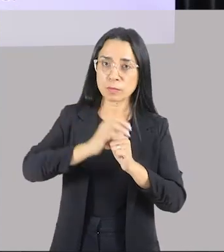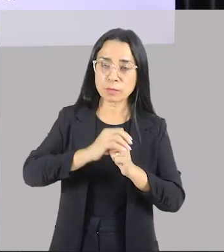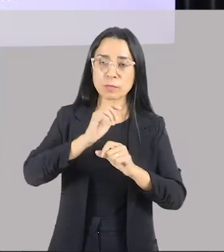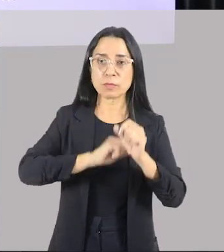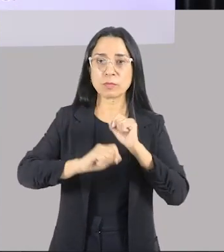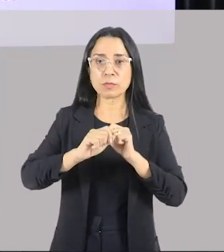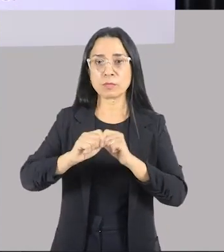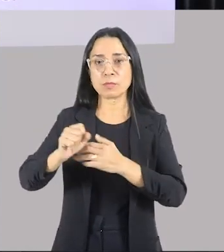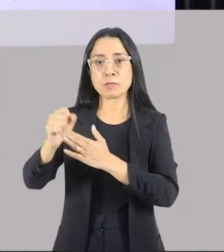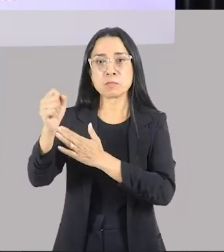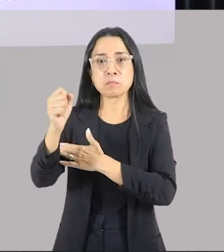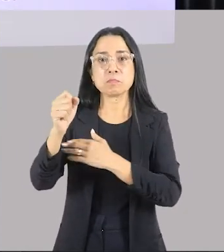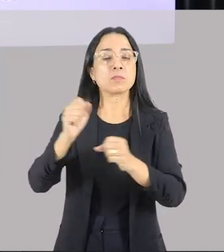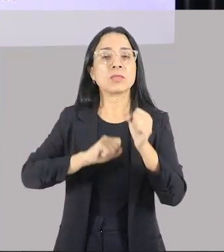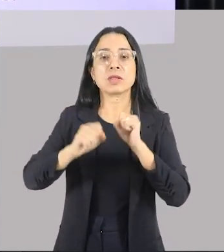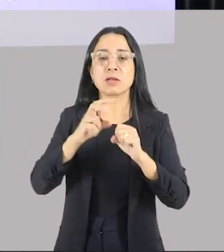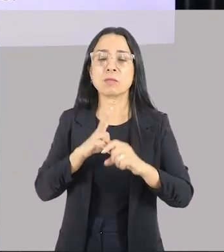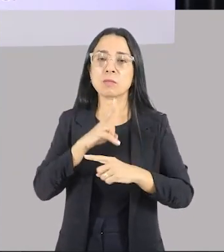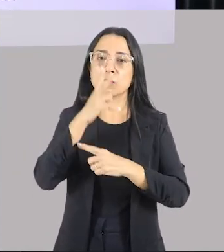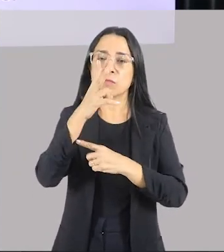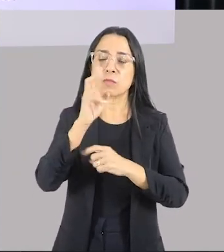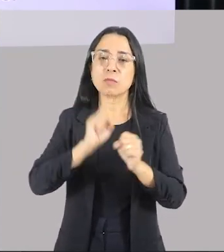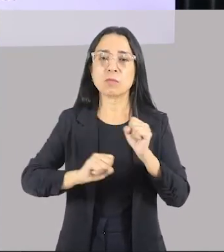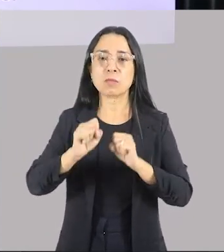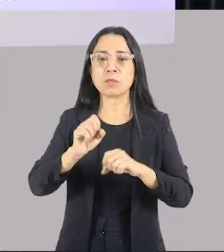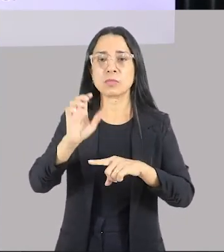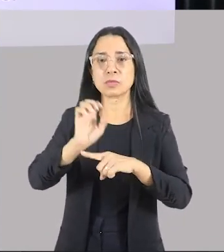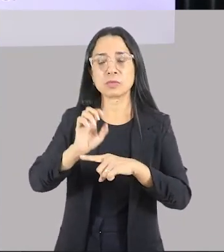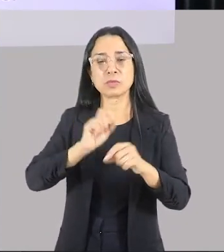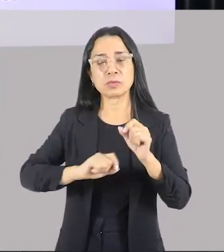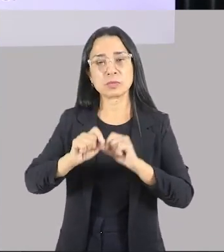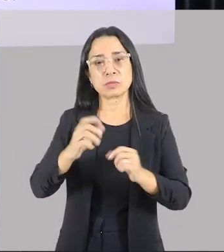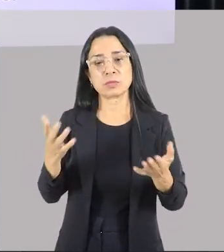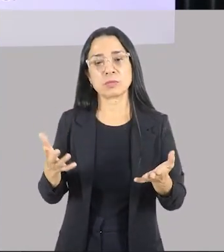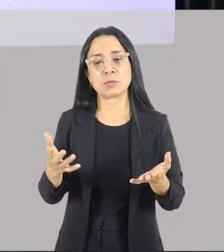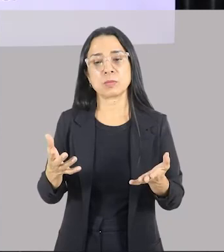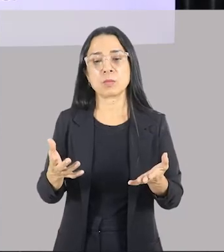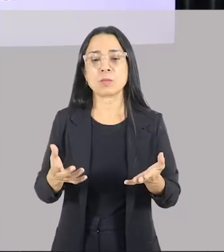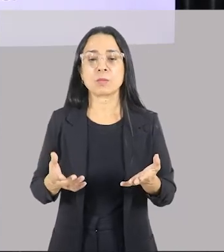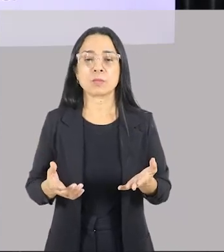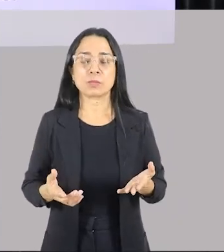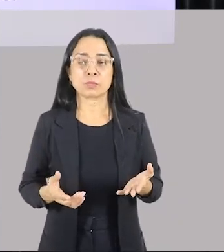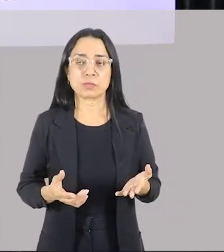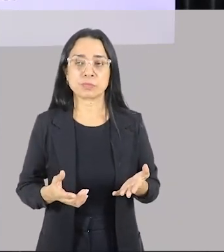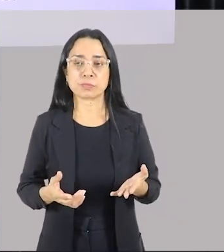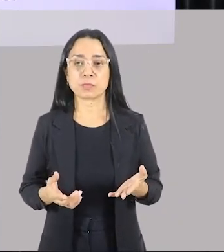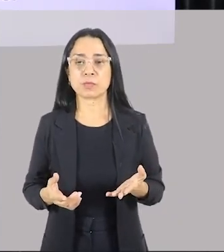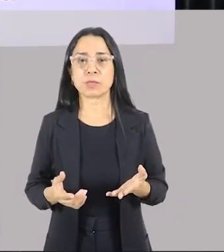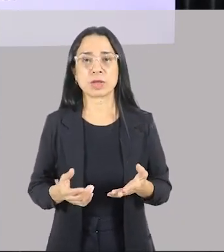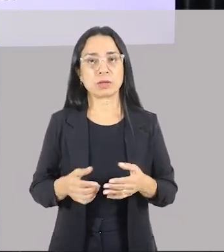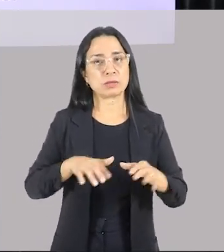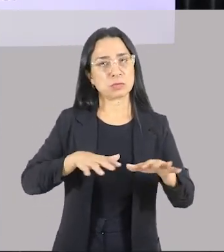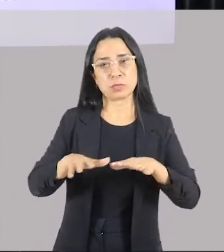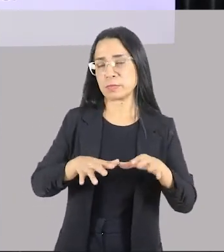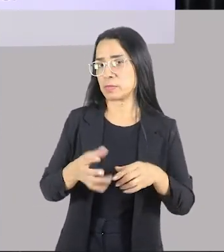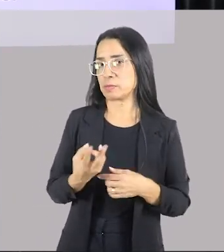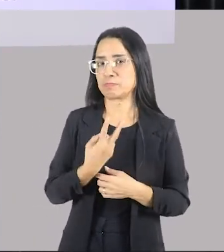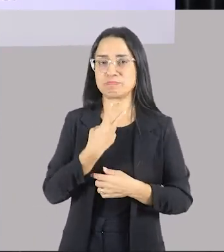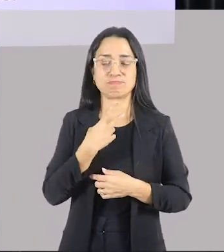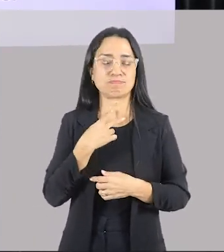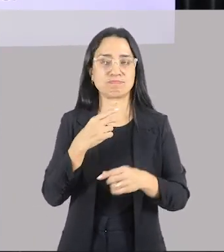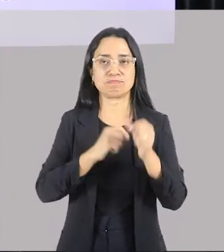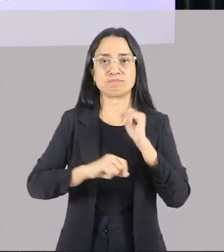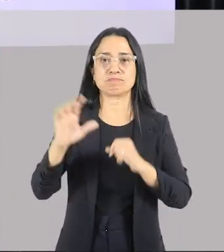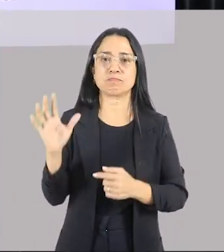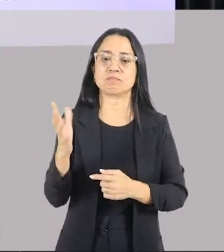pelo braço do Estado, pelo braço da República Oligárquica Cafeeira. Então, esses movimentos eles não poderiam acontecer. Então, essa